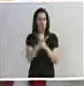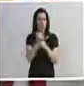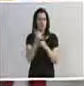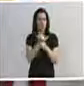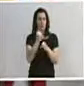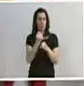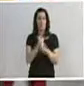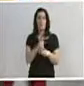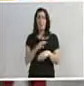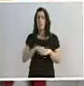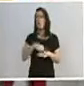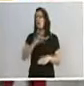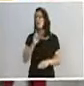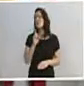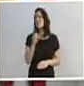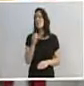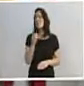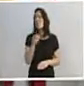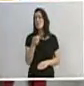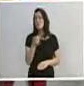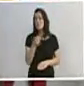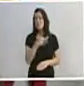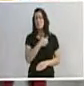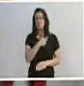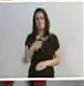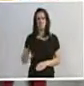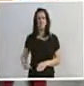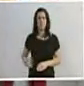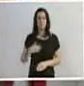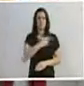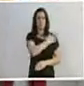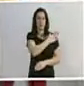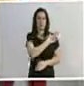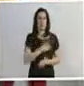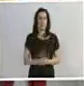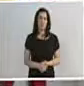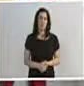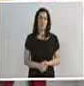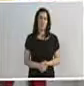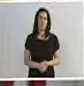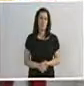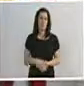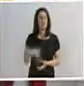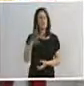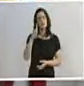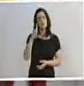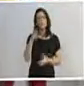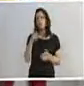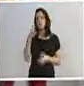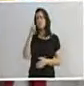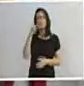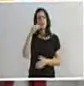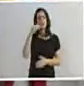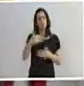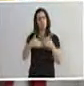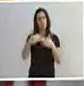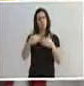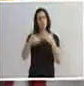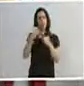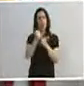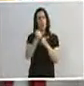são mais de 1,000. O governo elencou somente 1,000, mas a cada dia esse número cresce de forma intensa. E